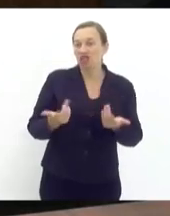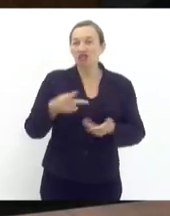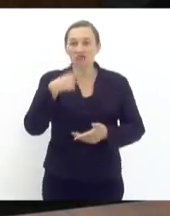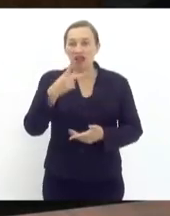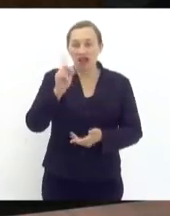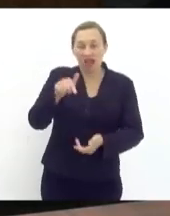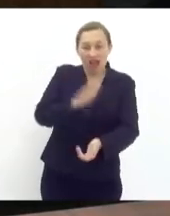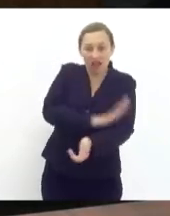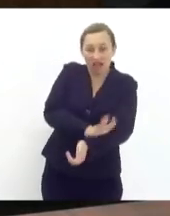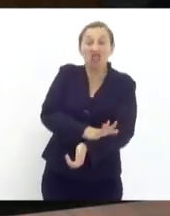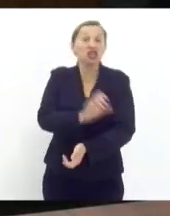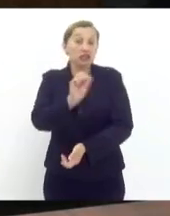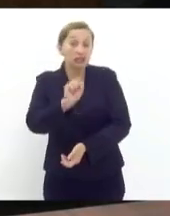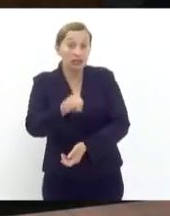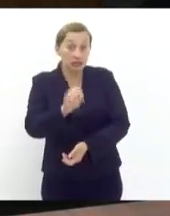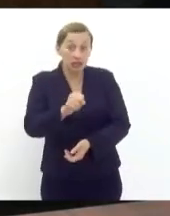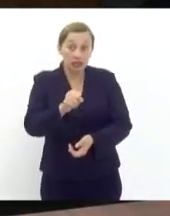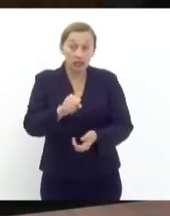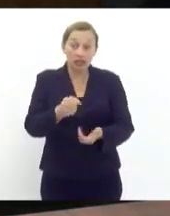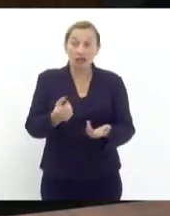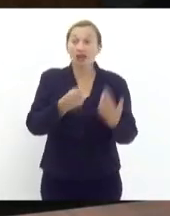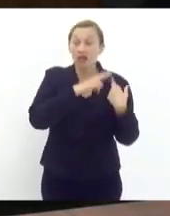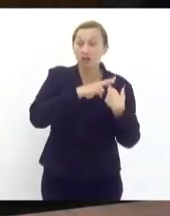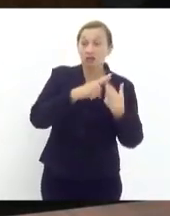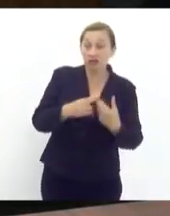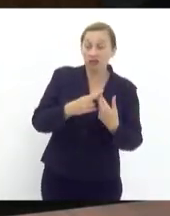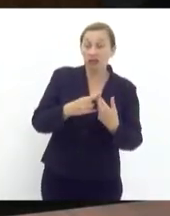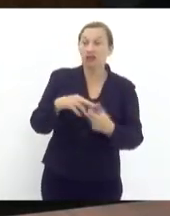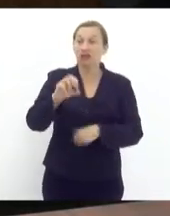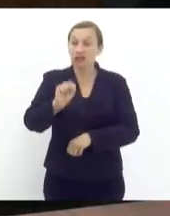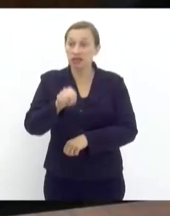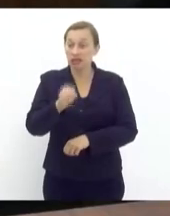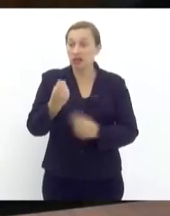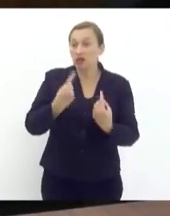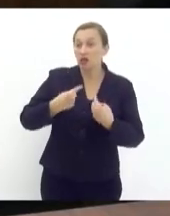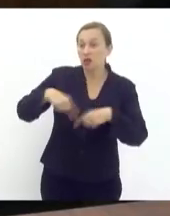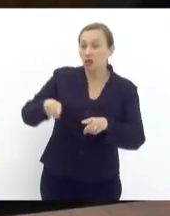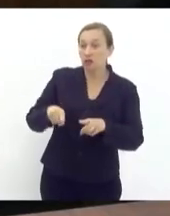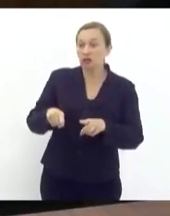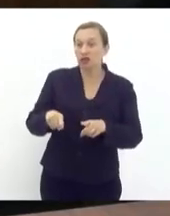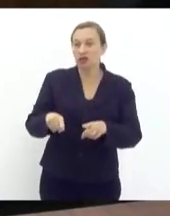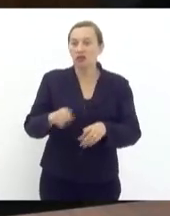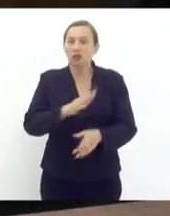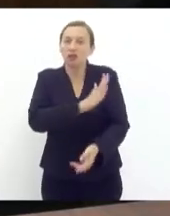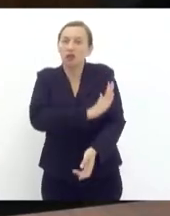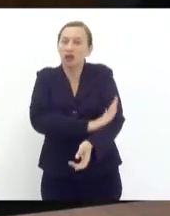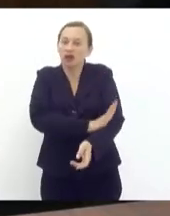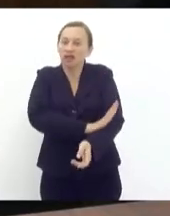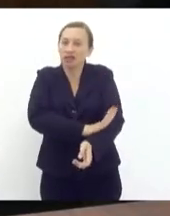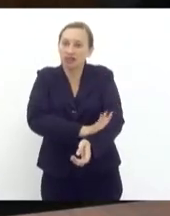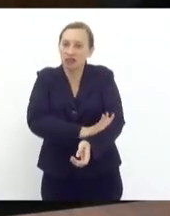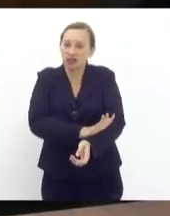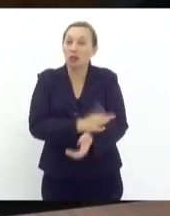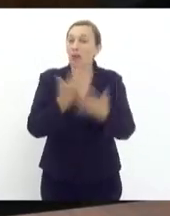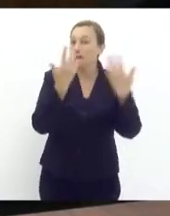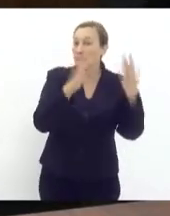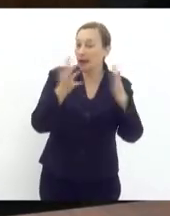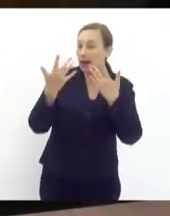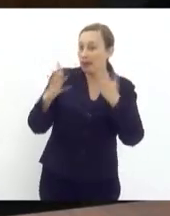assume sim assume e assumi uma postura também de combate ao racismo isso é excelente Parabéns